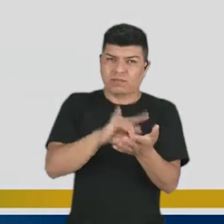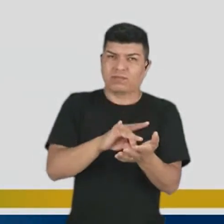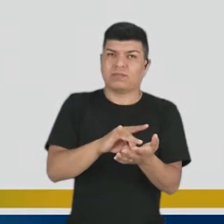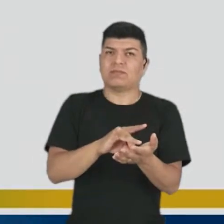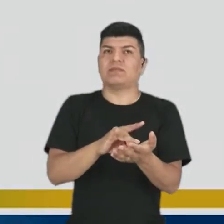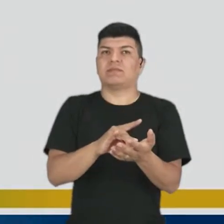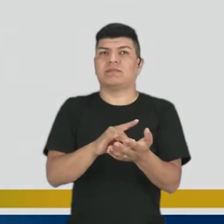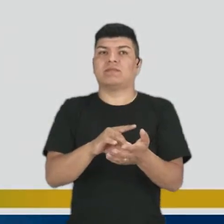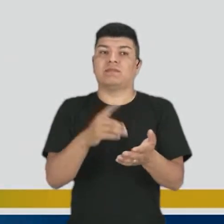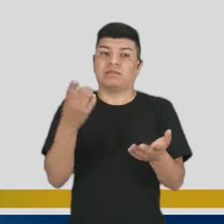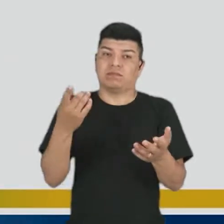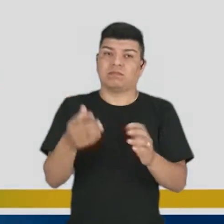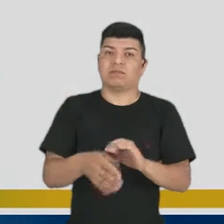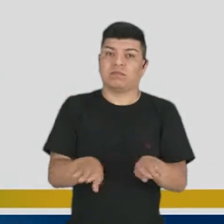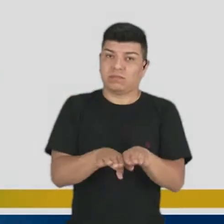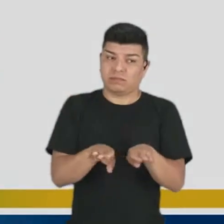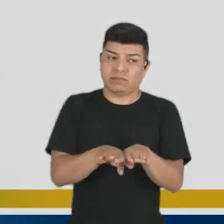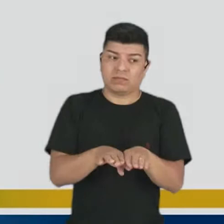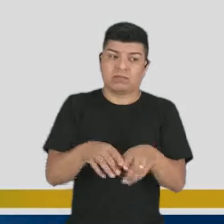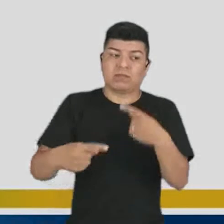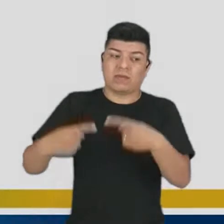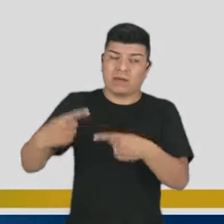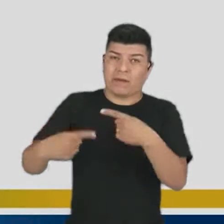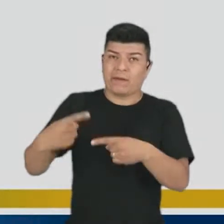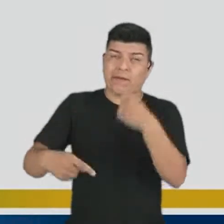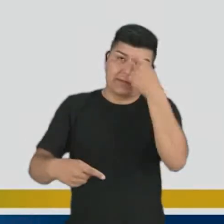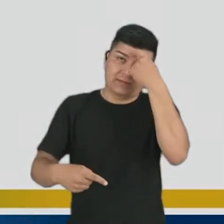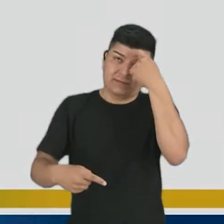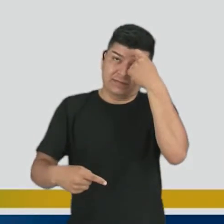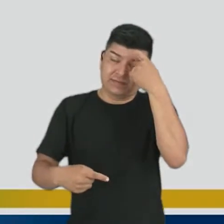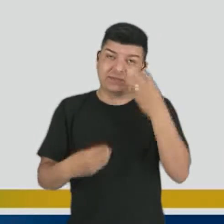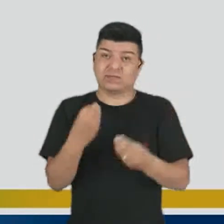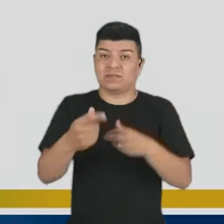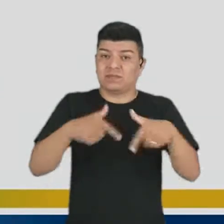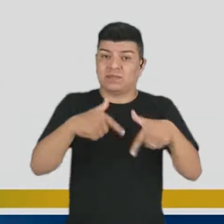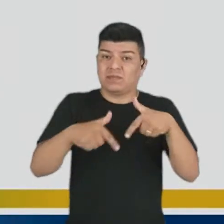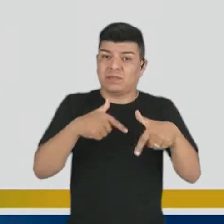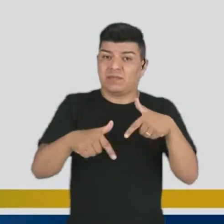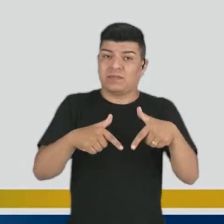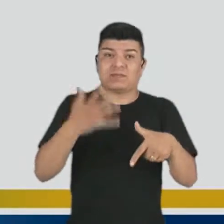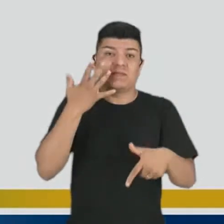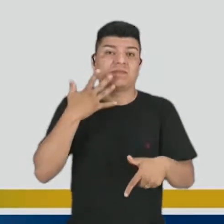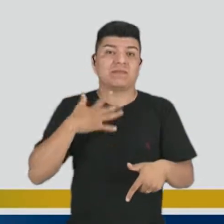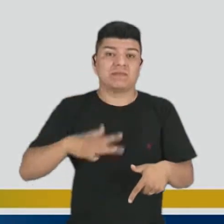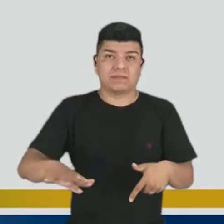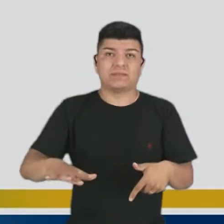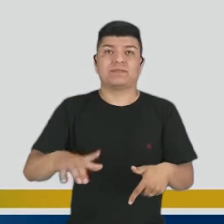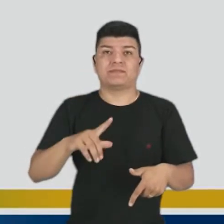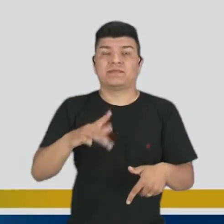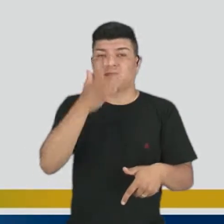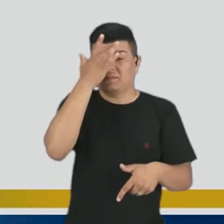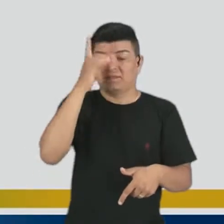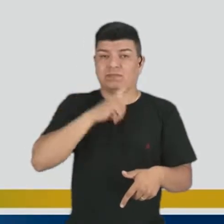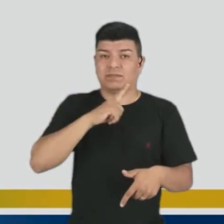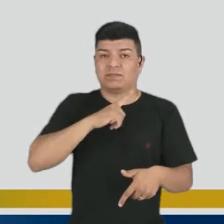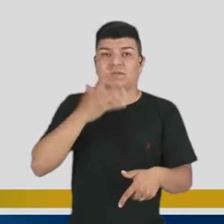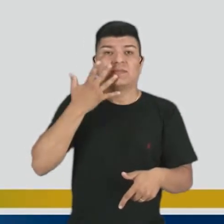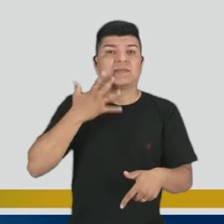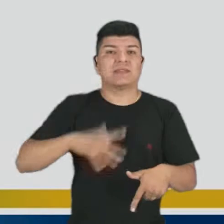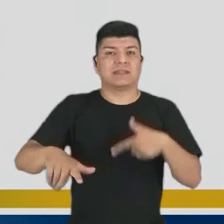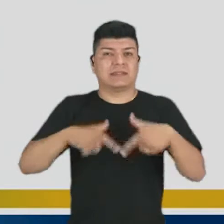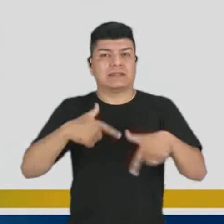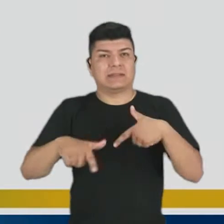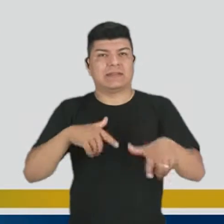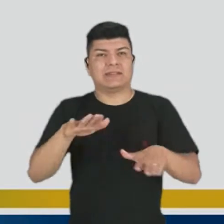ocorre? É uma questão polêmica. Como deve ser tratada a questão do trabalho infantil? Nós temos crianças trabalhando,